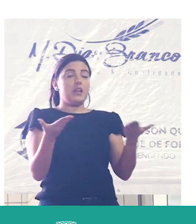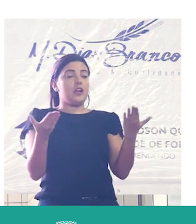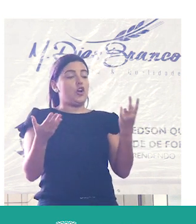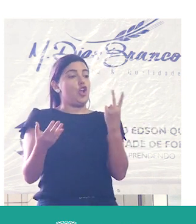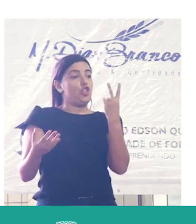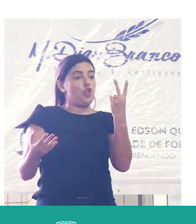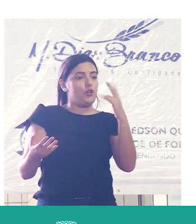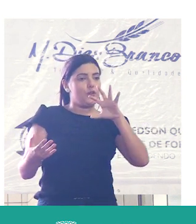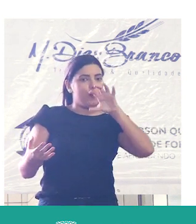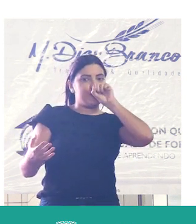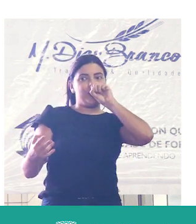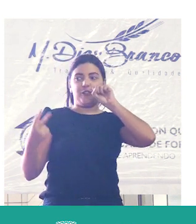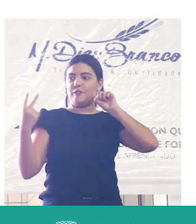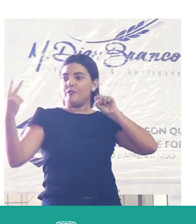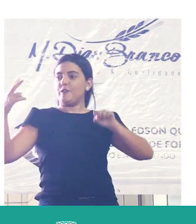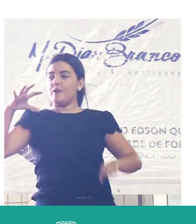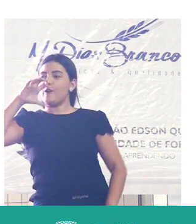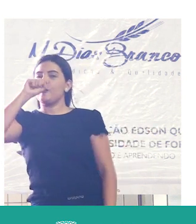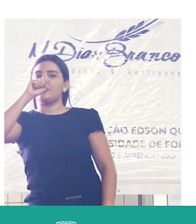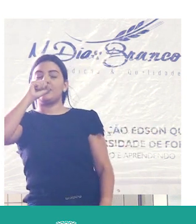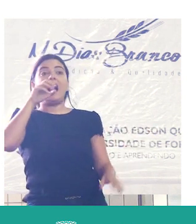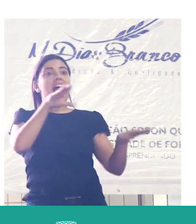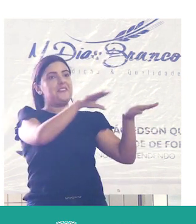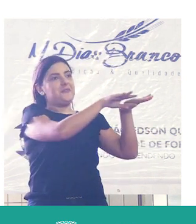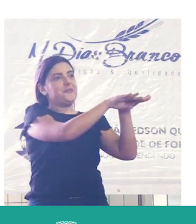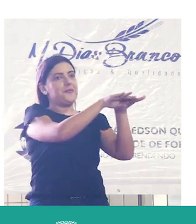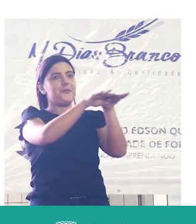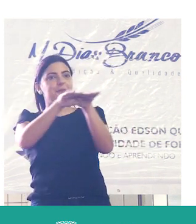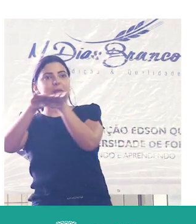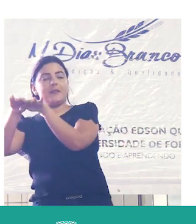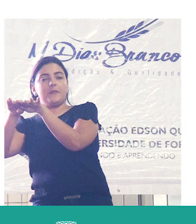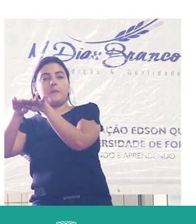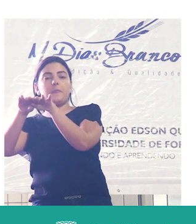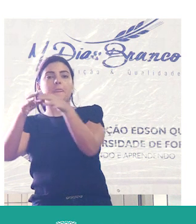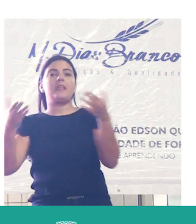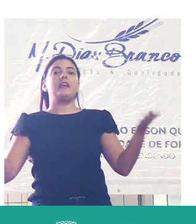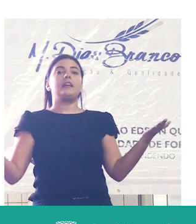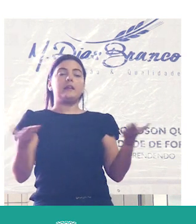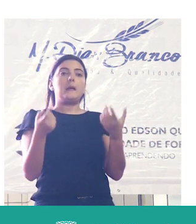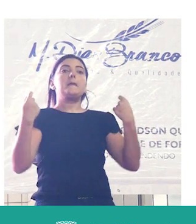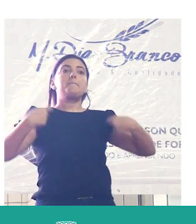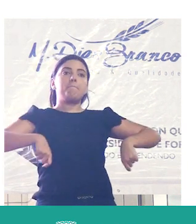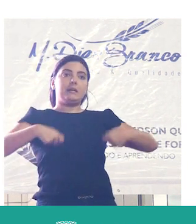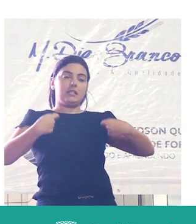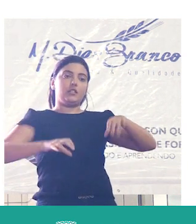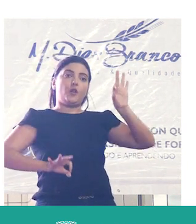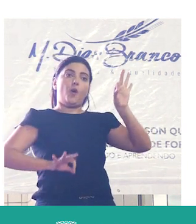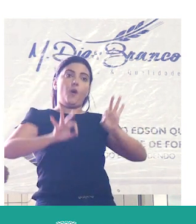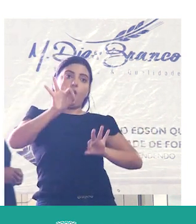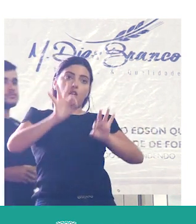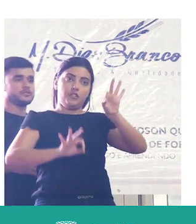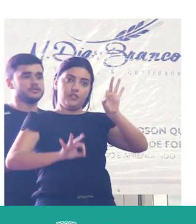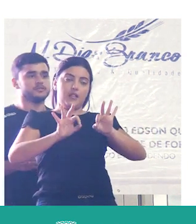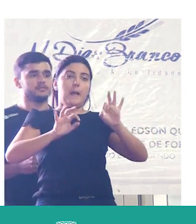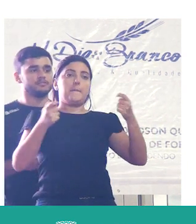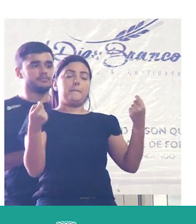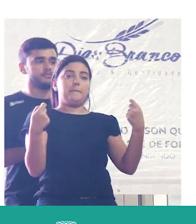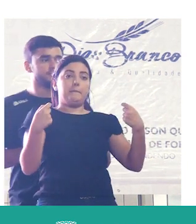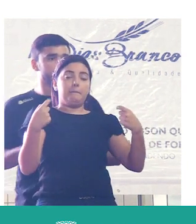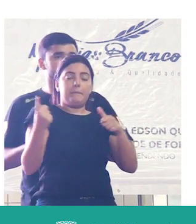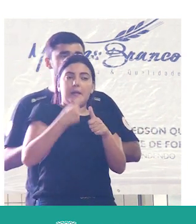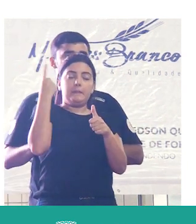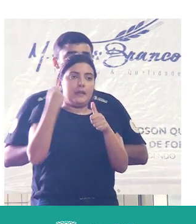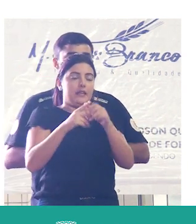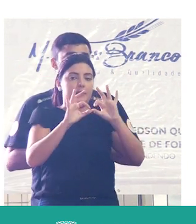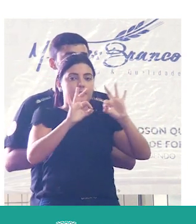fica com 2 oxigênios de um lado e 2 oxigênios do outro. Então o primeiro passo é montar a equação. Queria lembrar